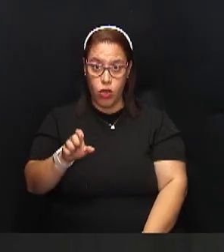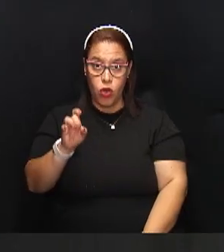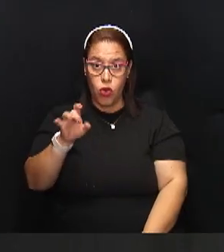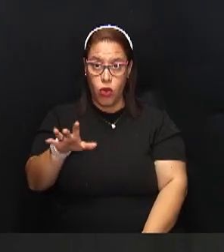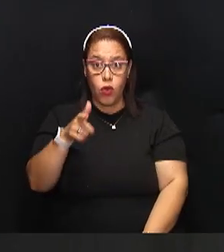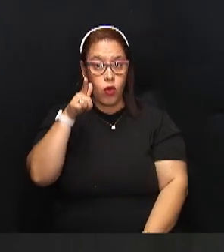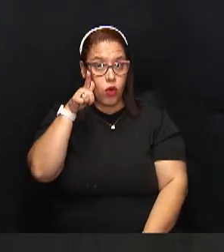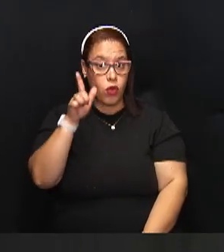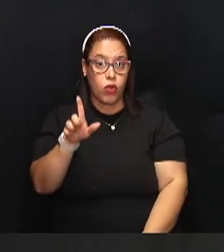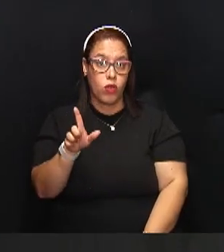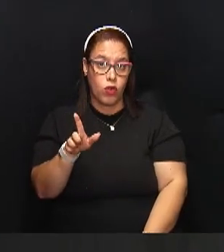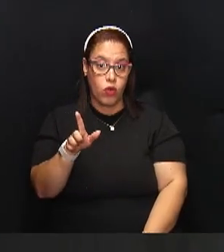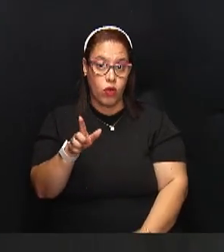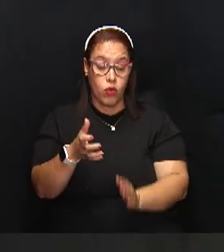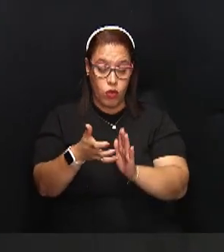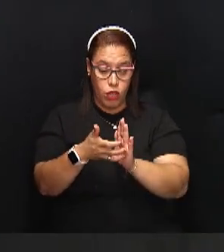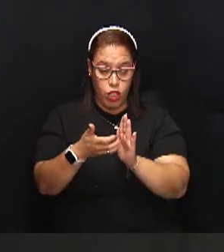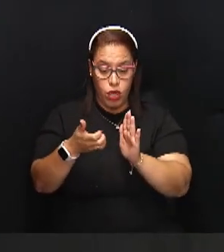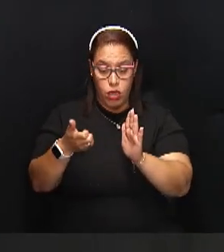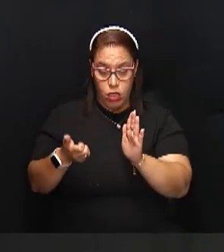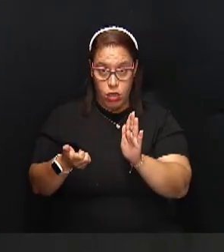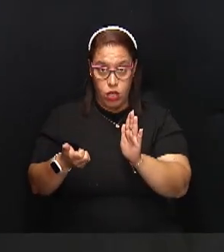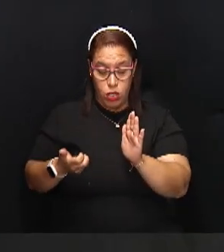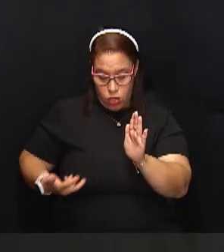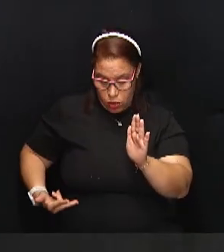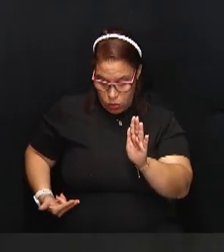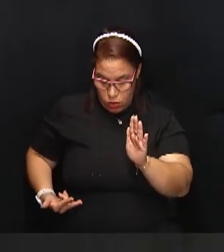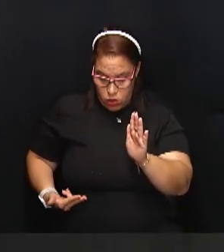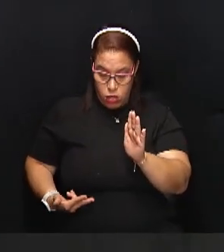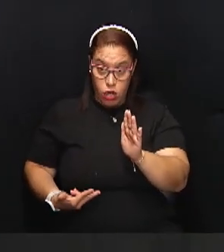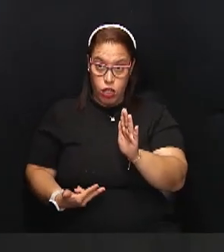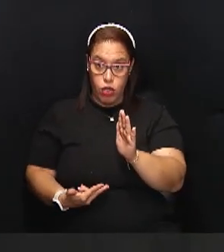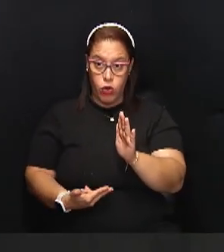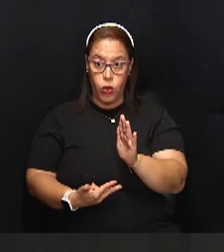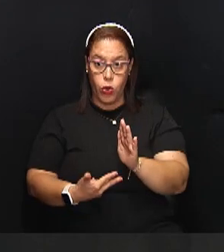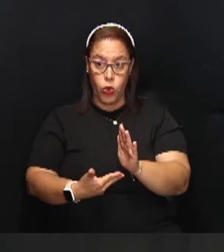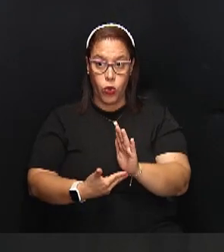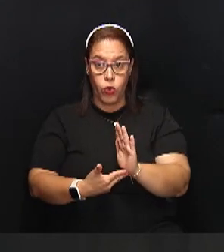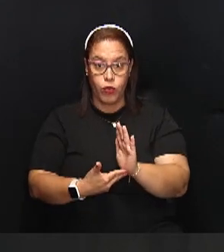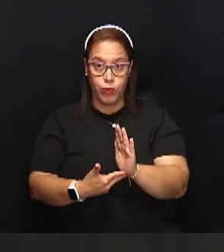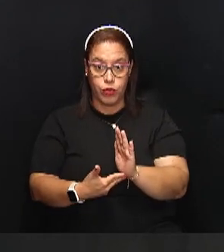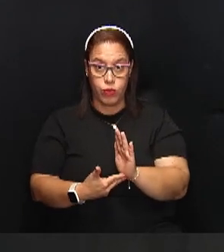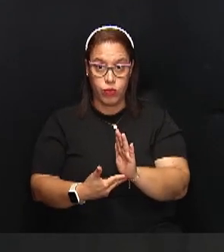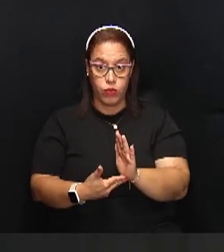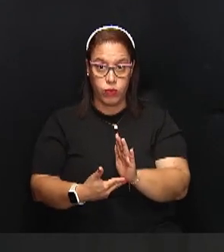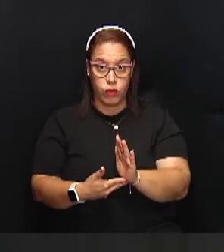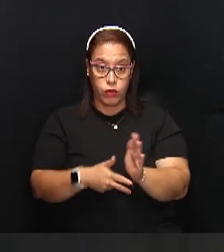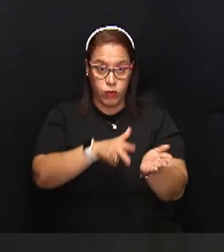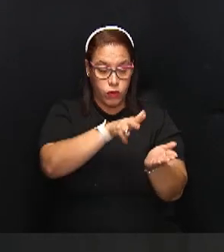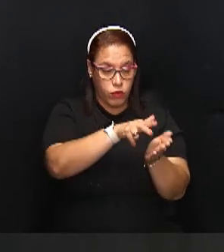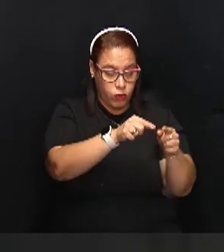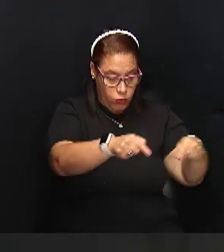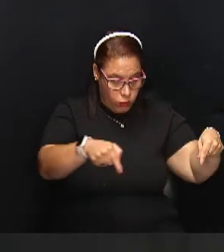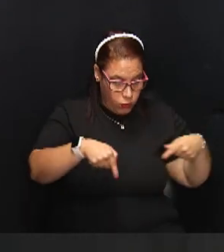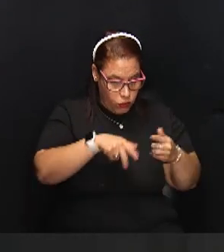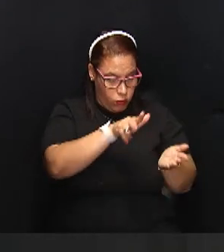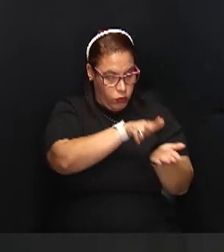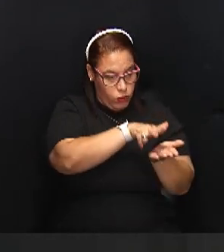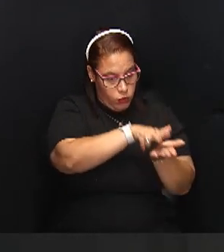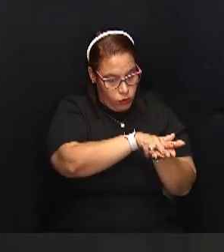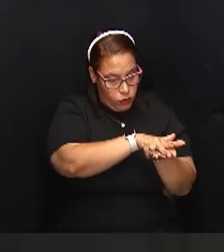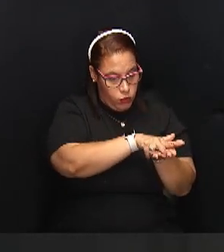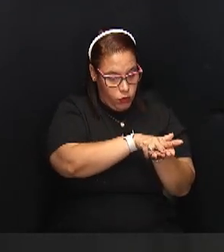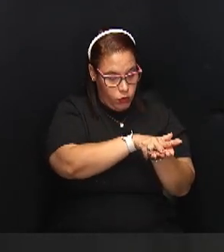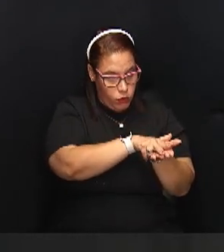só conseguia remover através de cirurgia aberta, ou seja, você ia por uma sala de cirurgia, não, centro